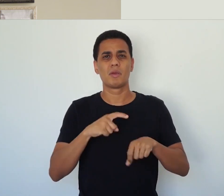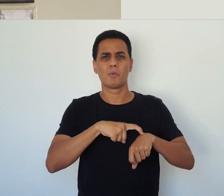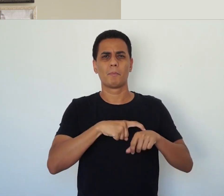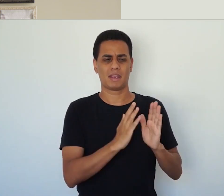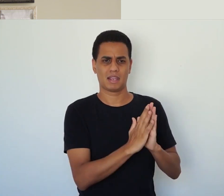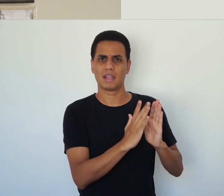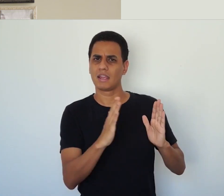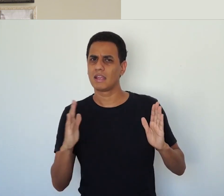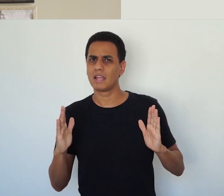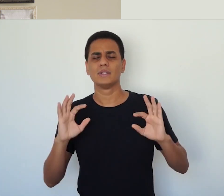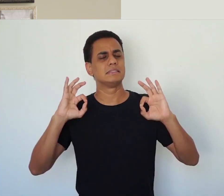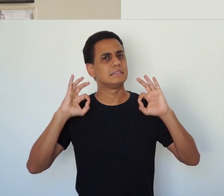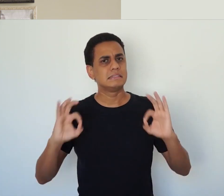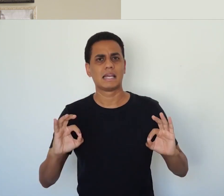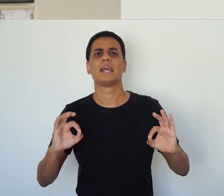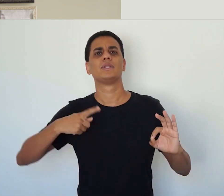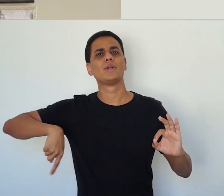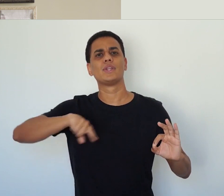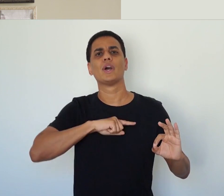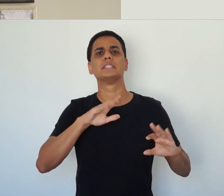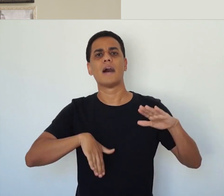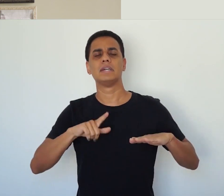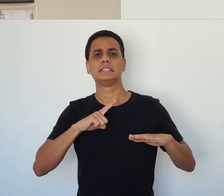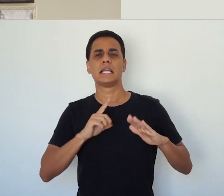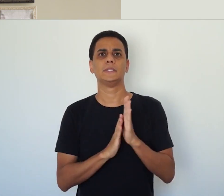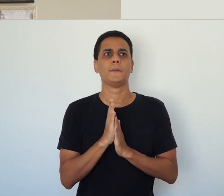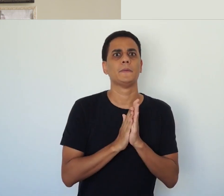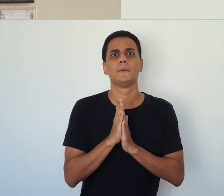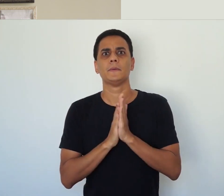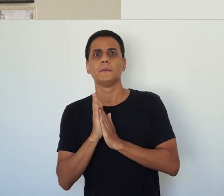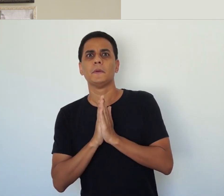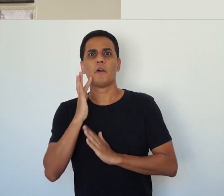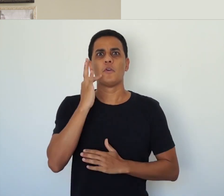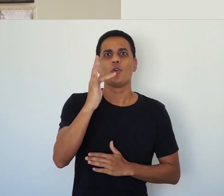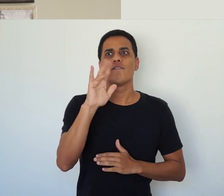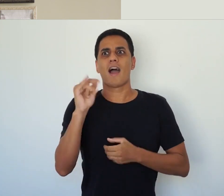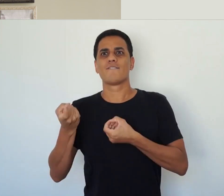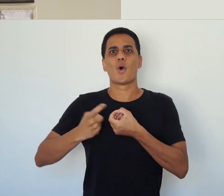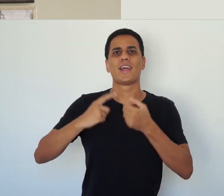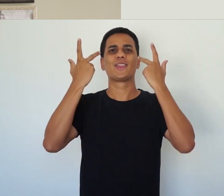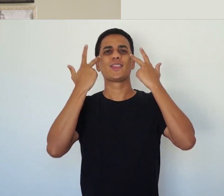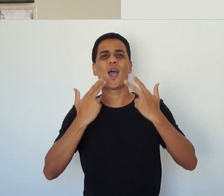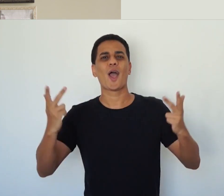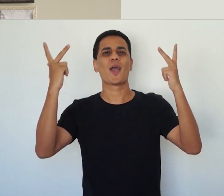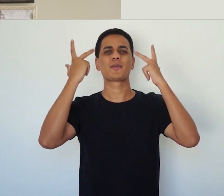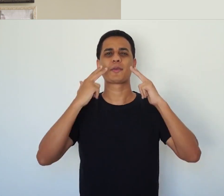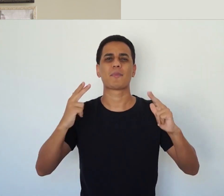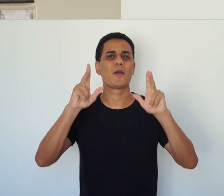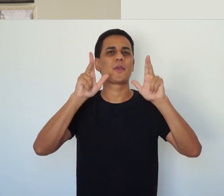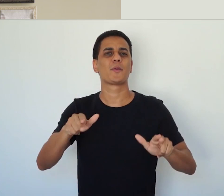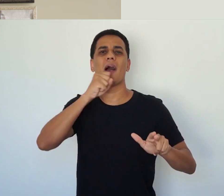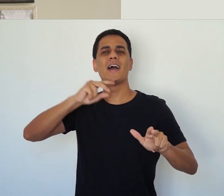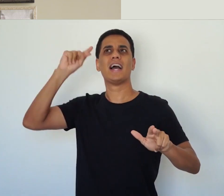que certamente precisa desconstruir em nós uma expectativa, como por exemplo de que nós vamos